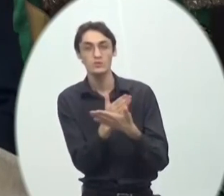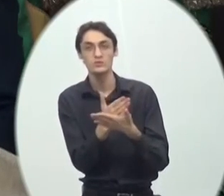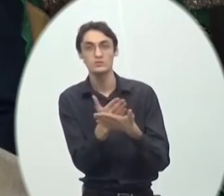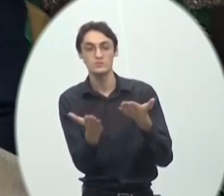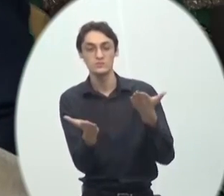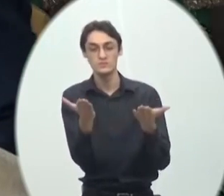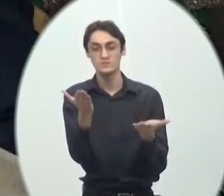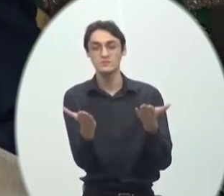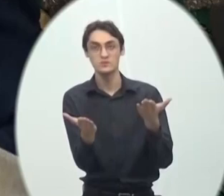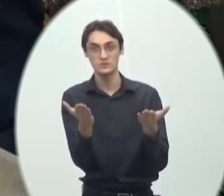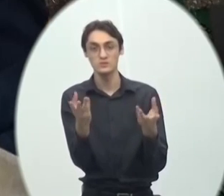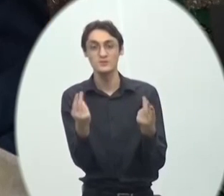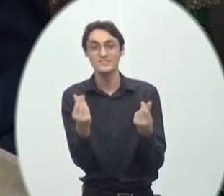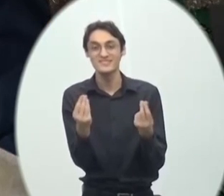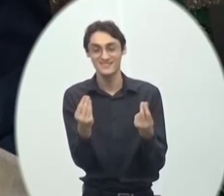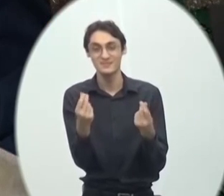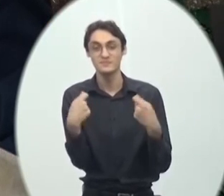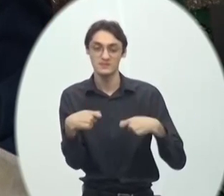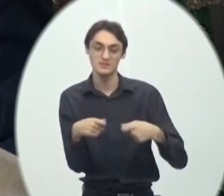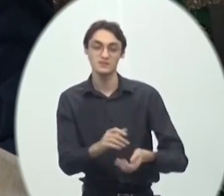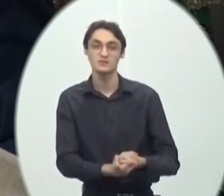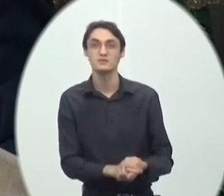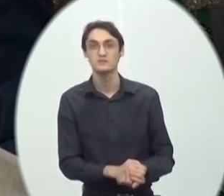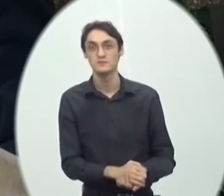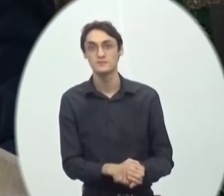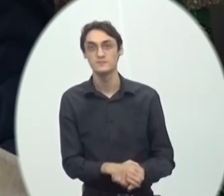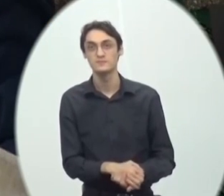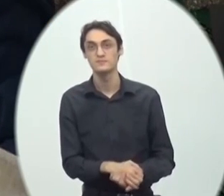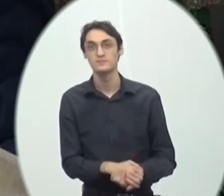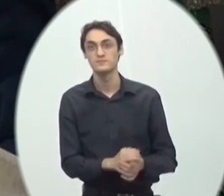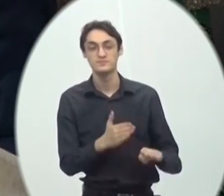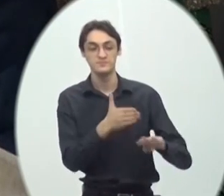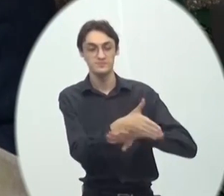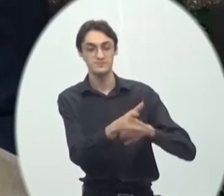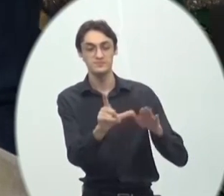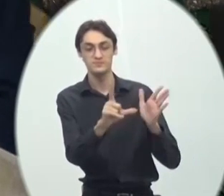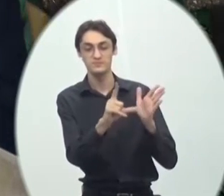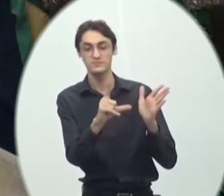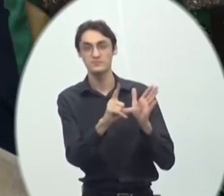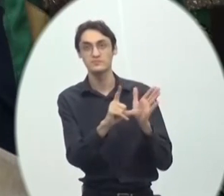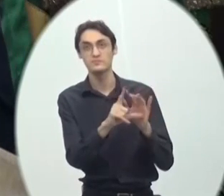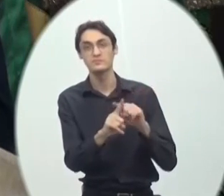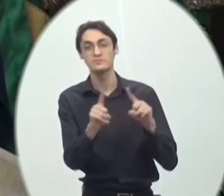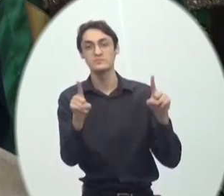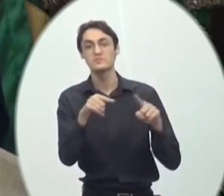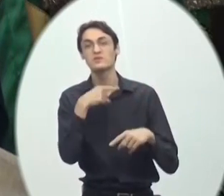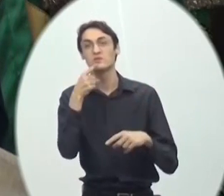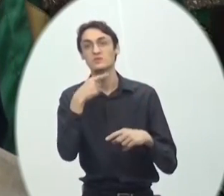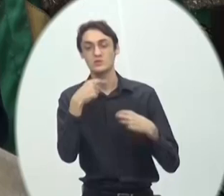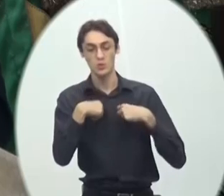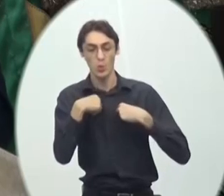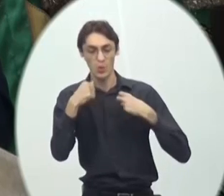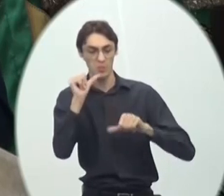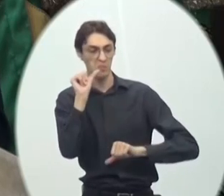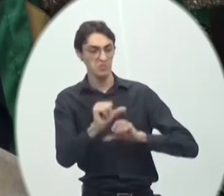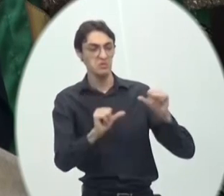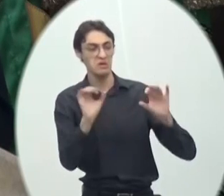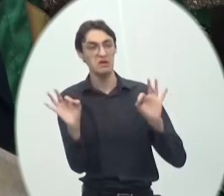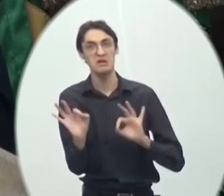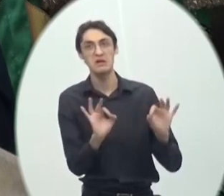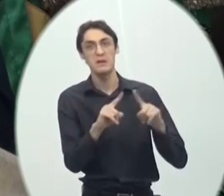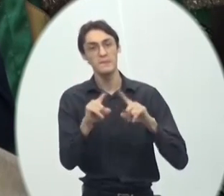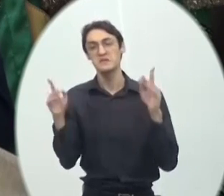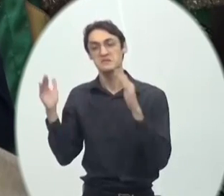né? Você, numa loja, não poder fazer, experimentar uma roupa, enquanto que em casa